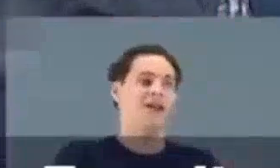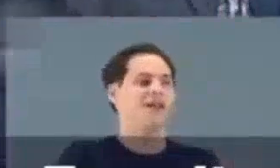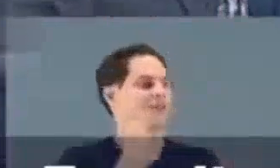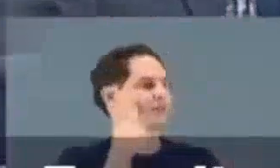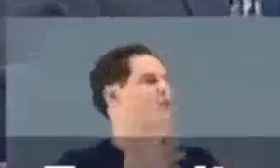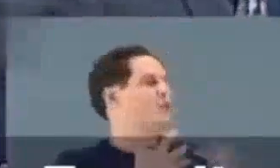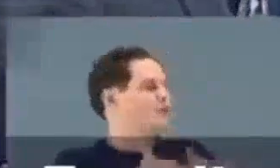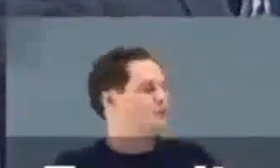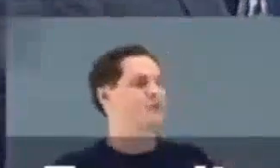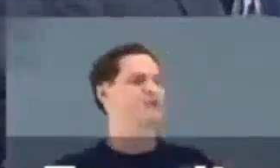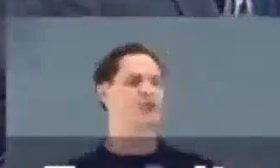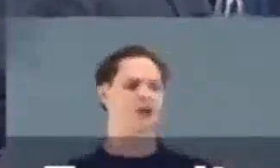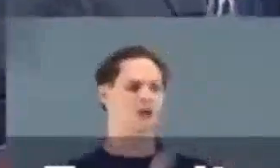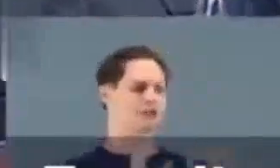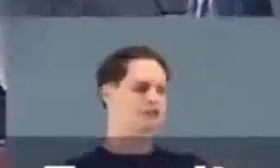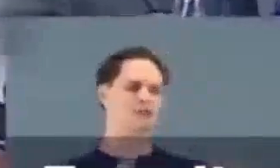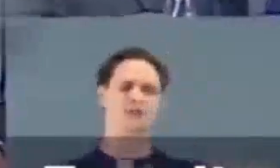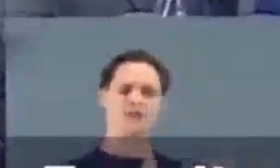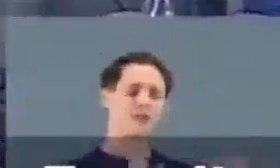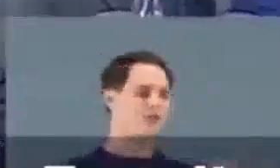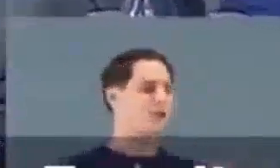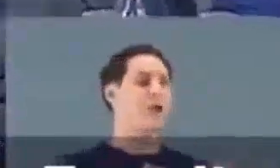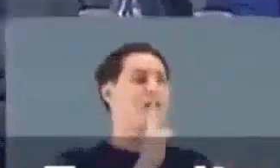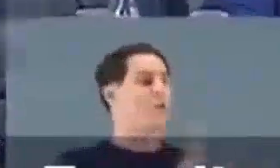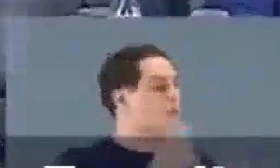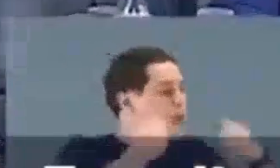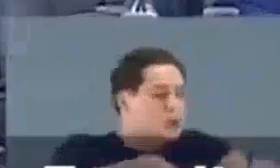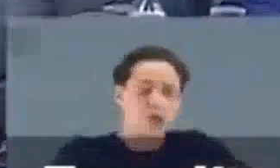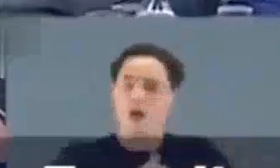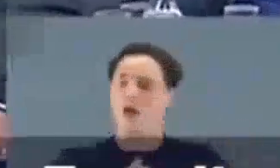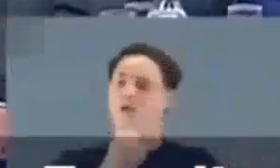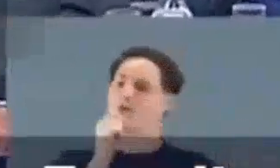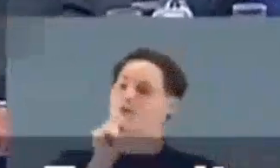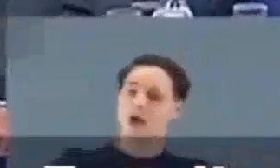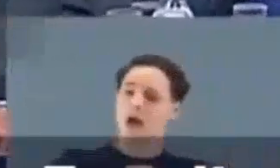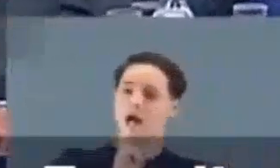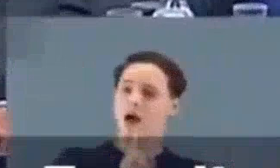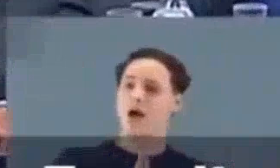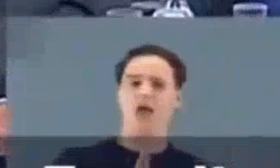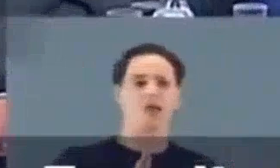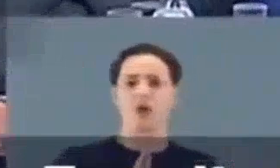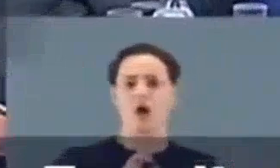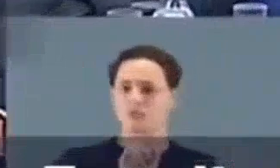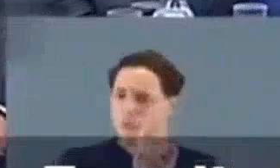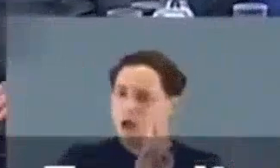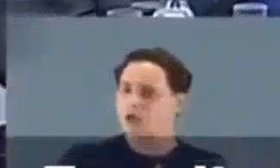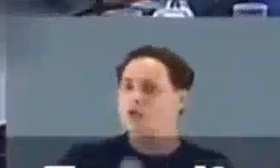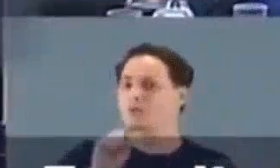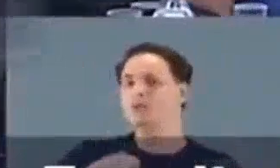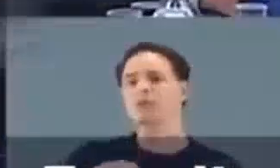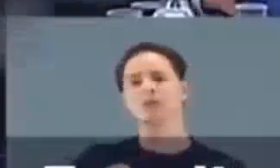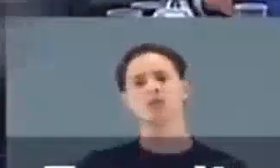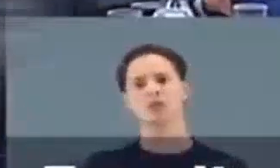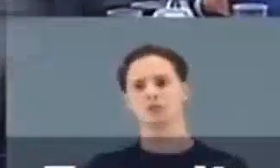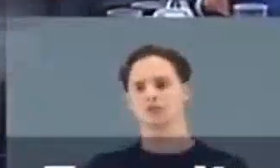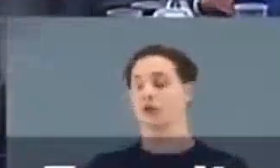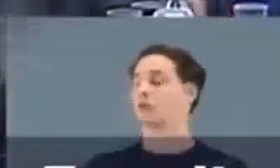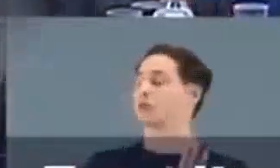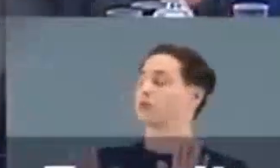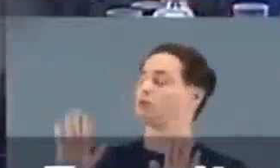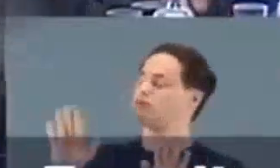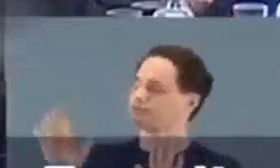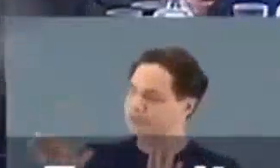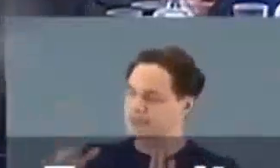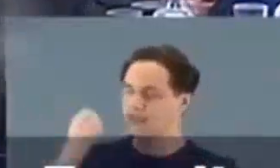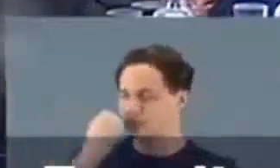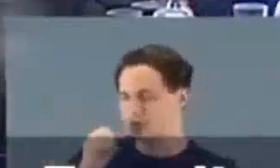Elisiane. Senadora Elisiane. Tem que responder o questionamento que eu fiz. Estou respondendo. Senadora Elisiane. Qual a relação?